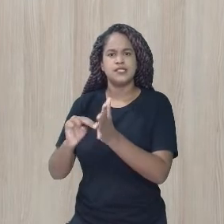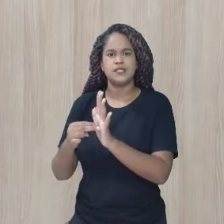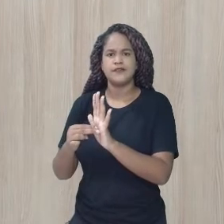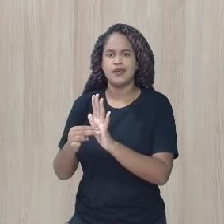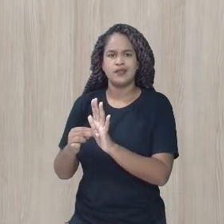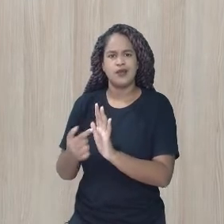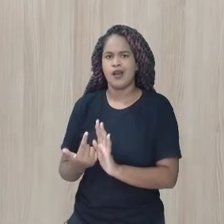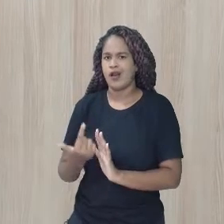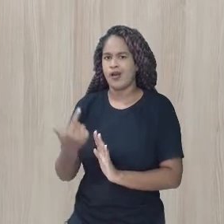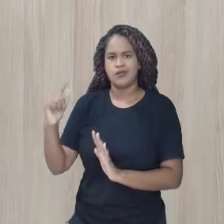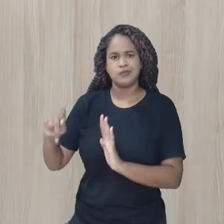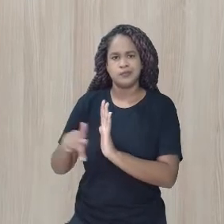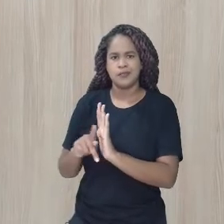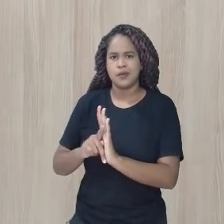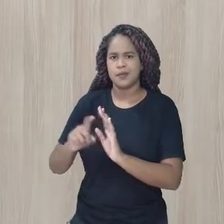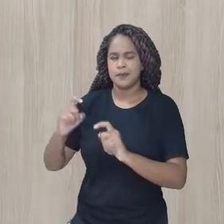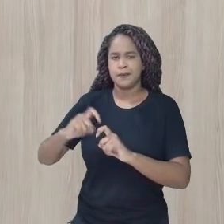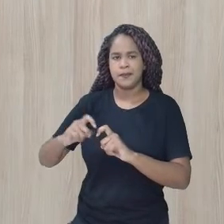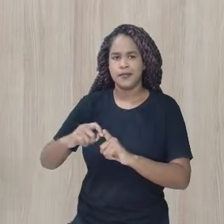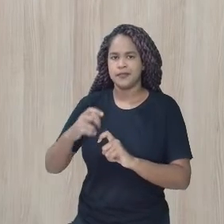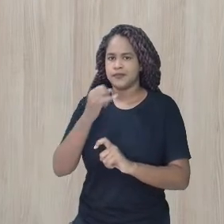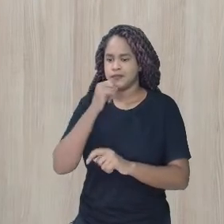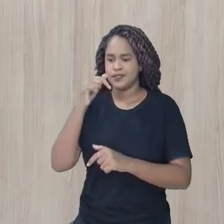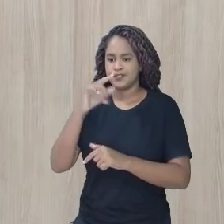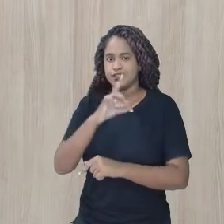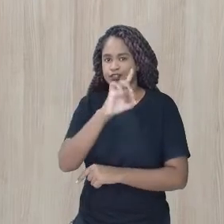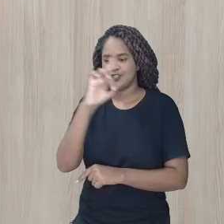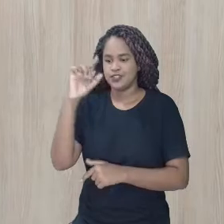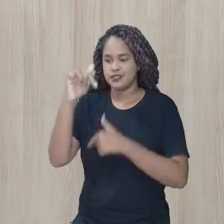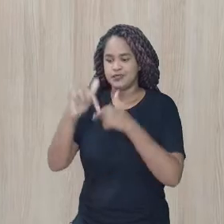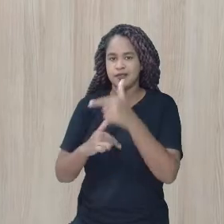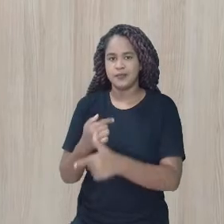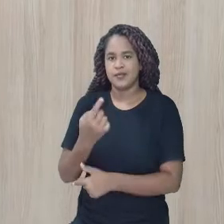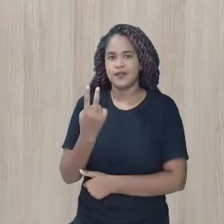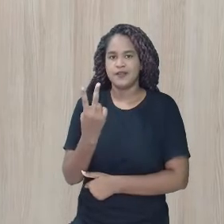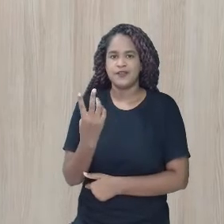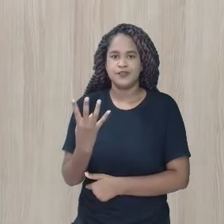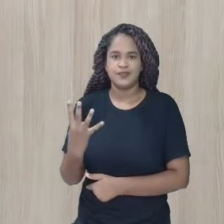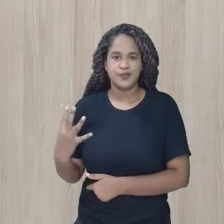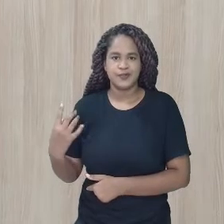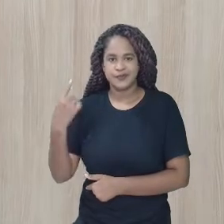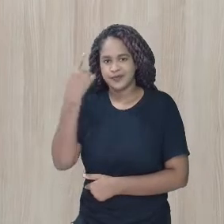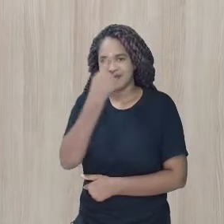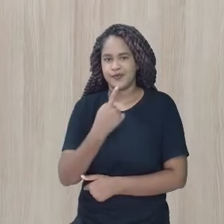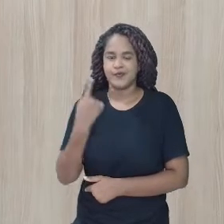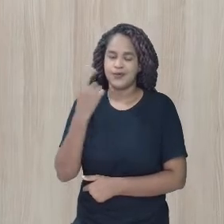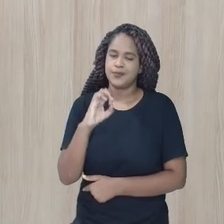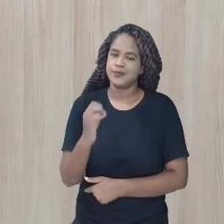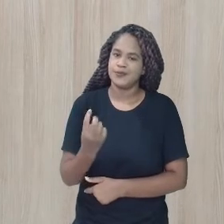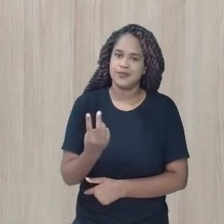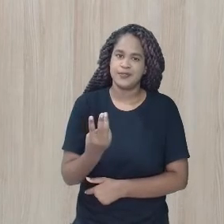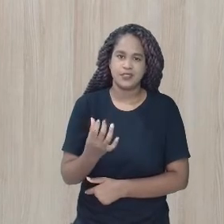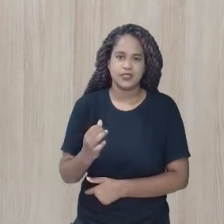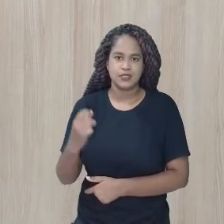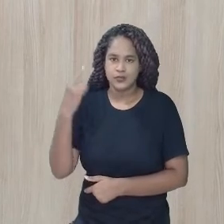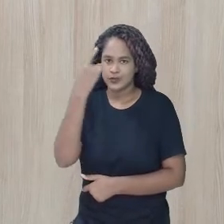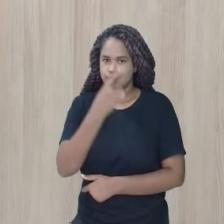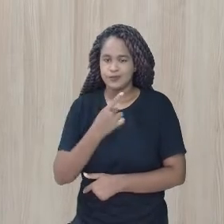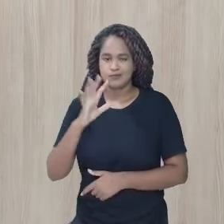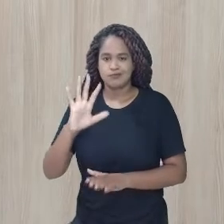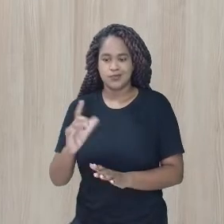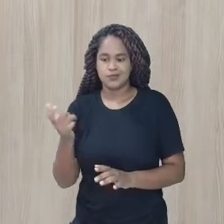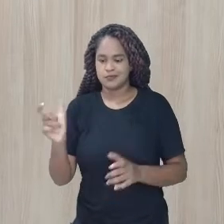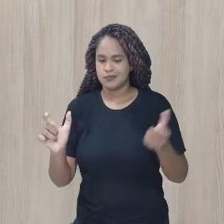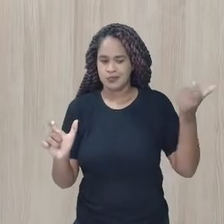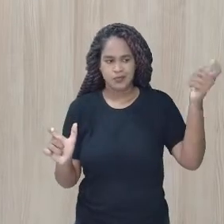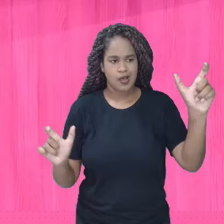não é? O médico, ele tira um plantão, não é? De 24 horas, 36 horas. E aí, é interessante